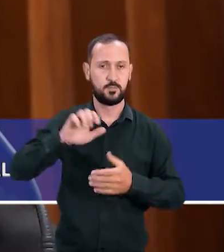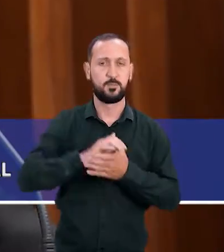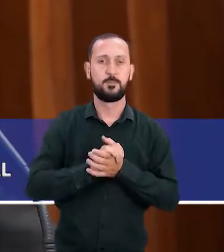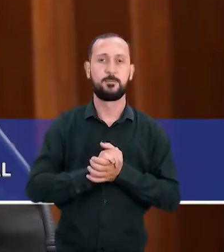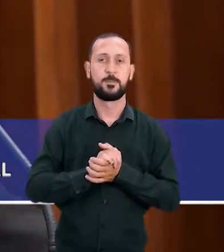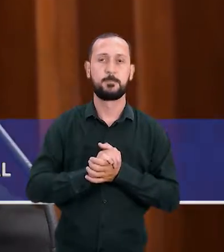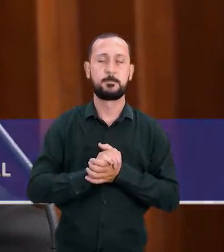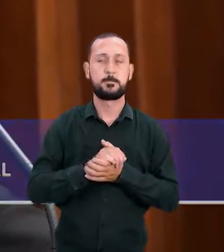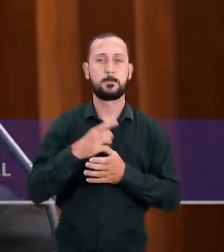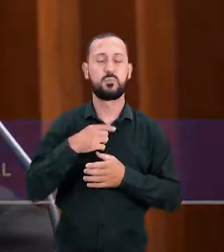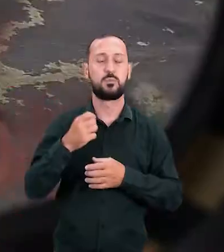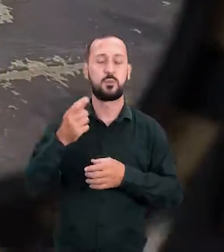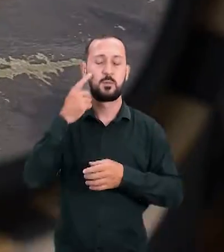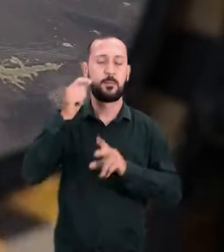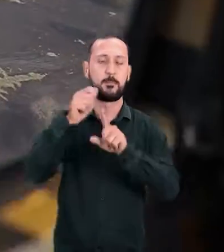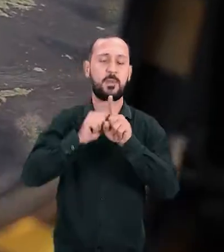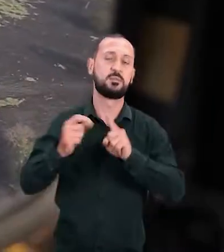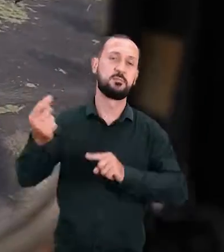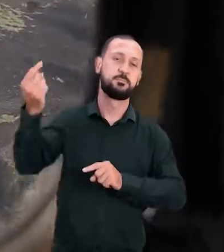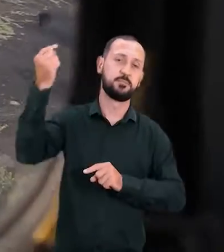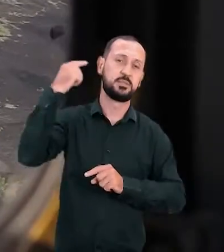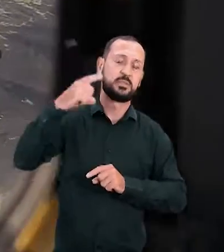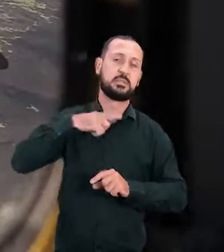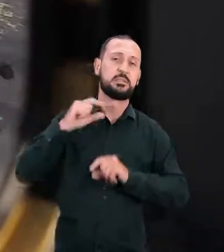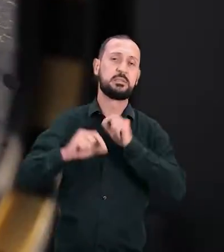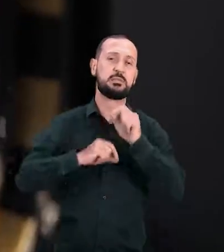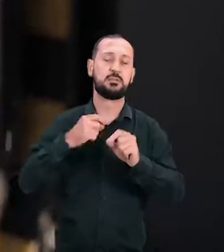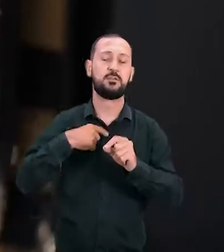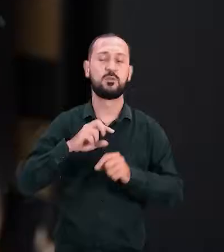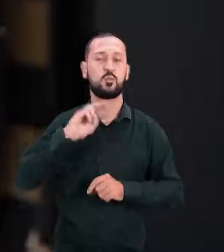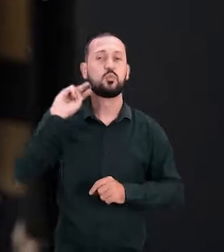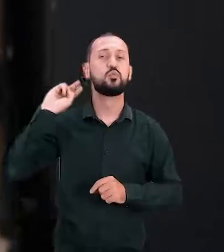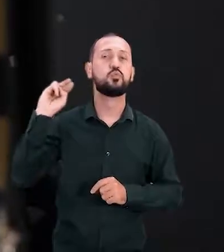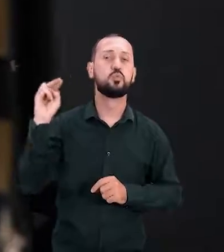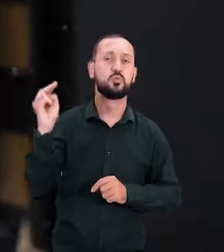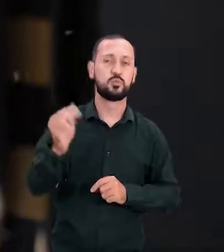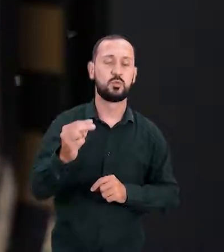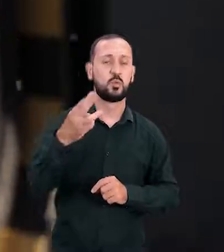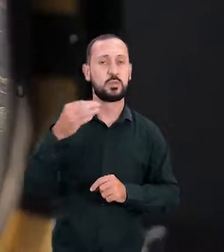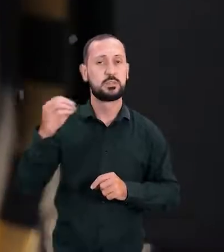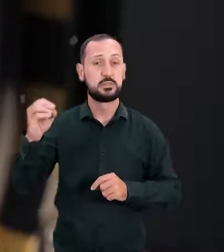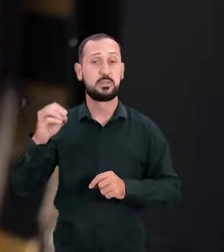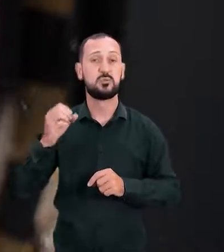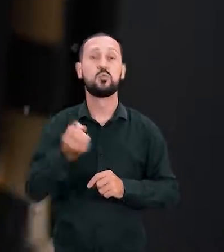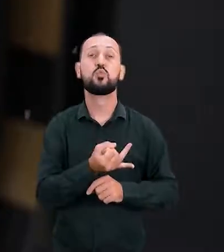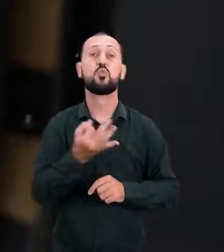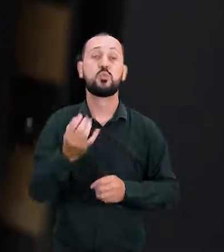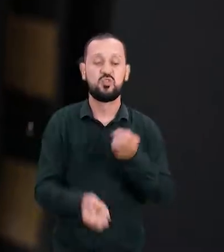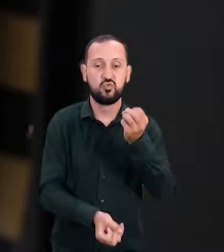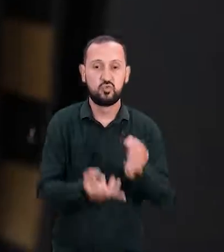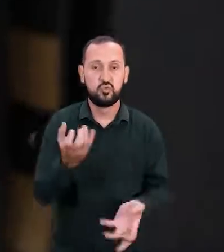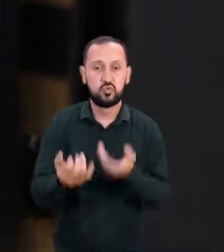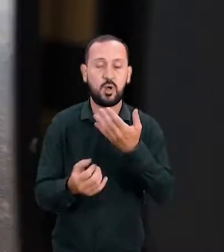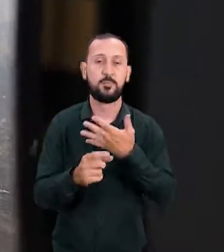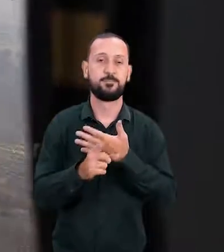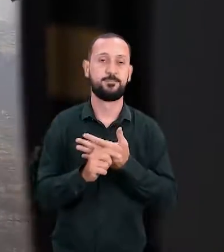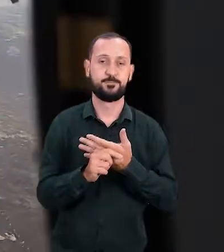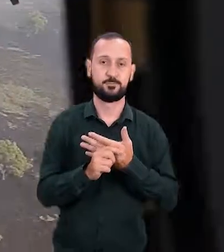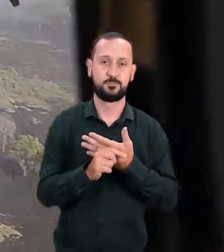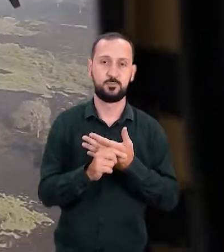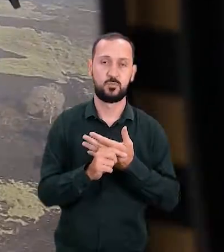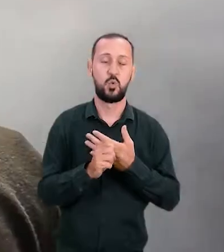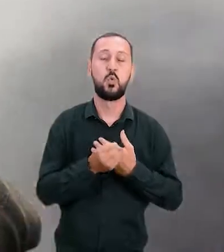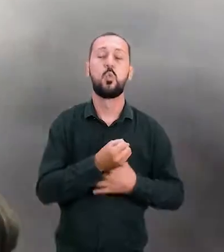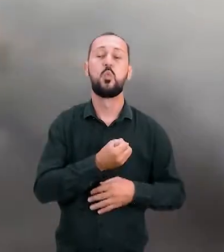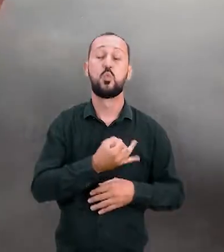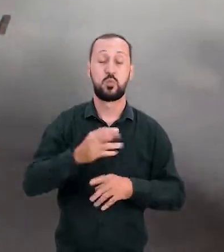de Pesquisas Espaciais. Somente no mês passado, foram registrados 2.430 focos de incêndio no